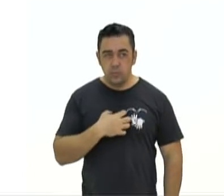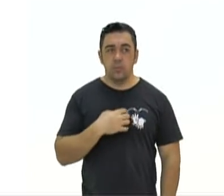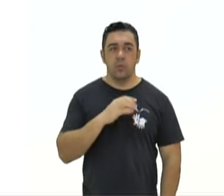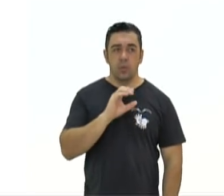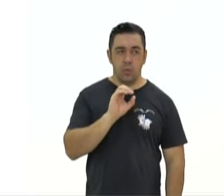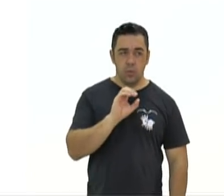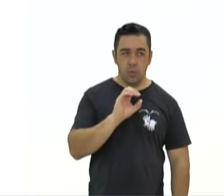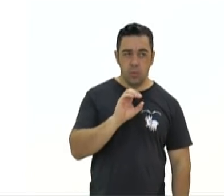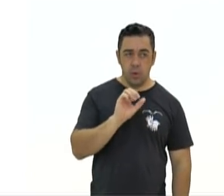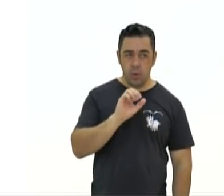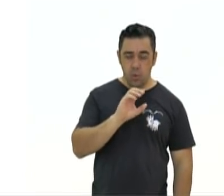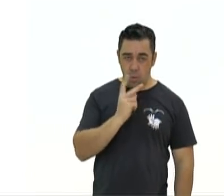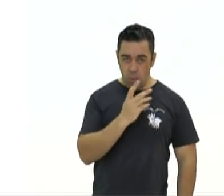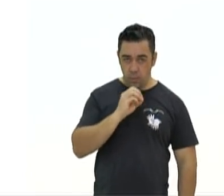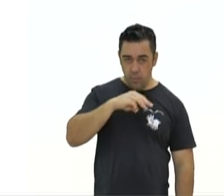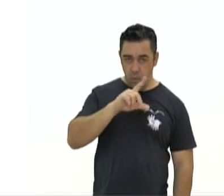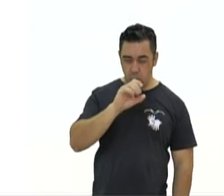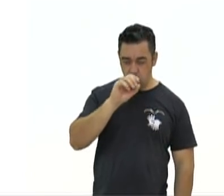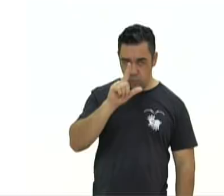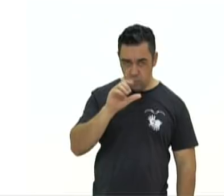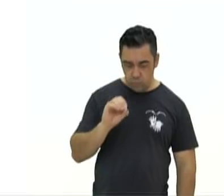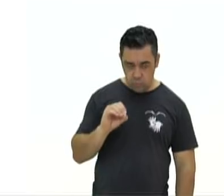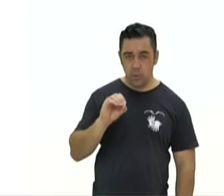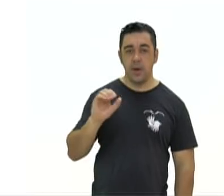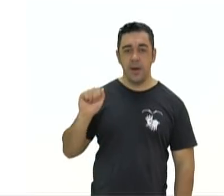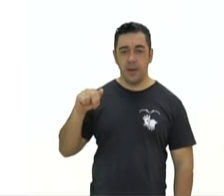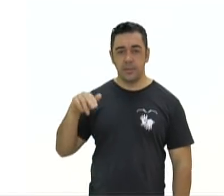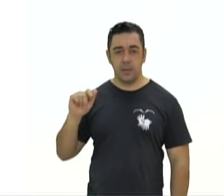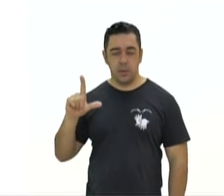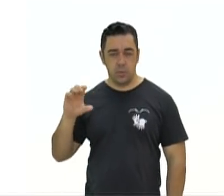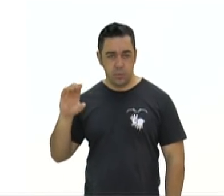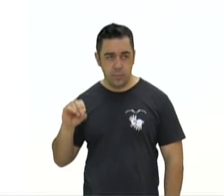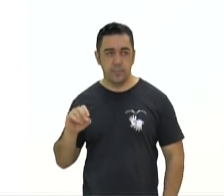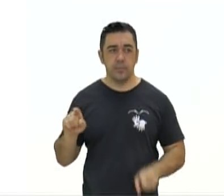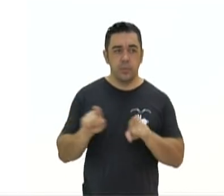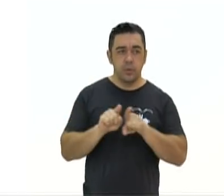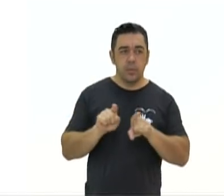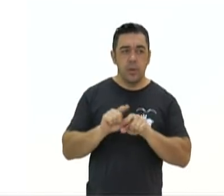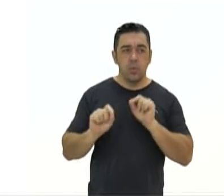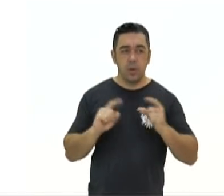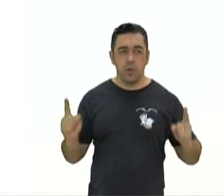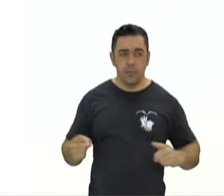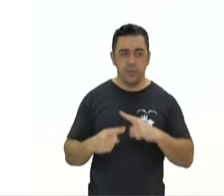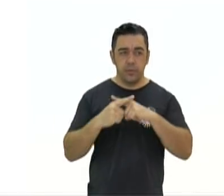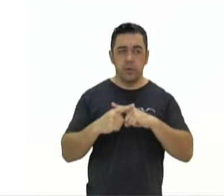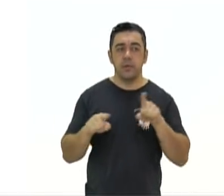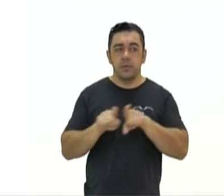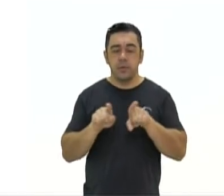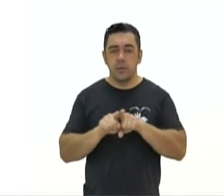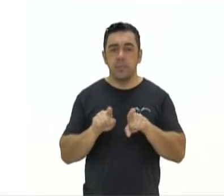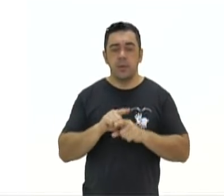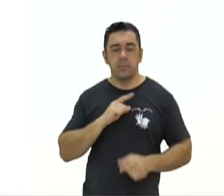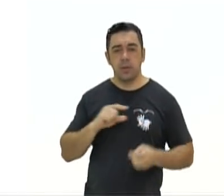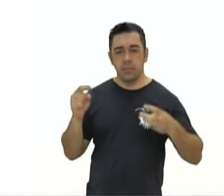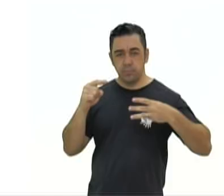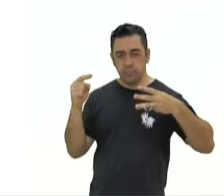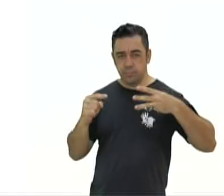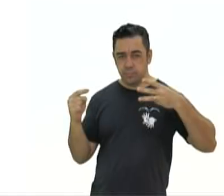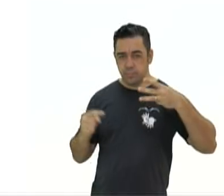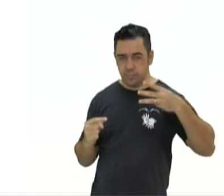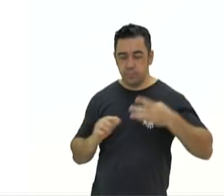análogos, convergência evolutiva e irradiação adaptativa e ainda conceitos de mimetismo, aposematismo e